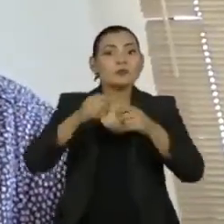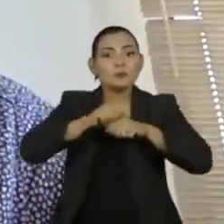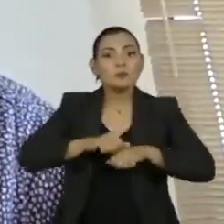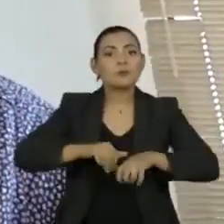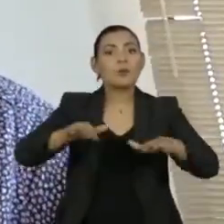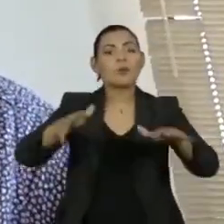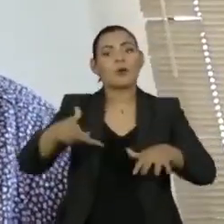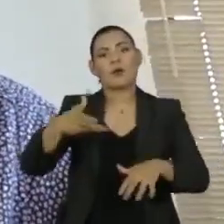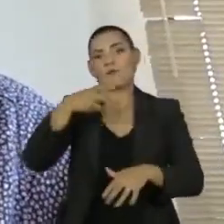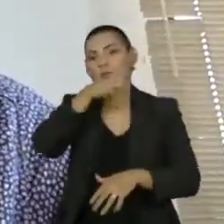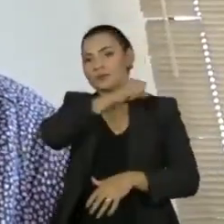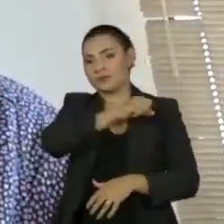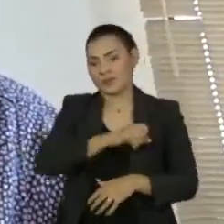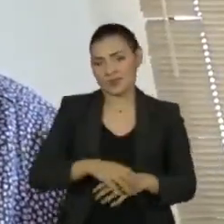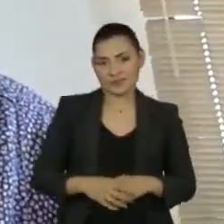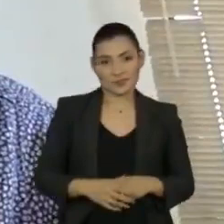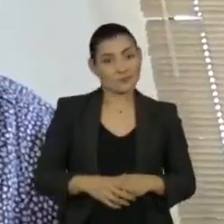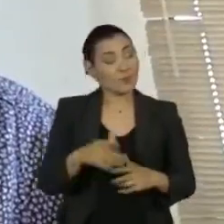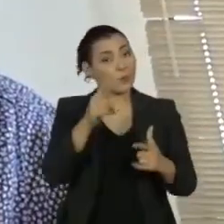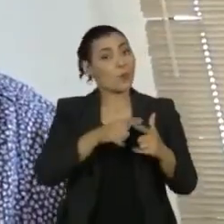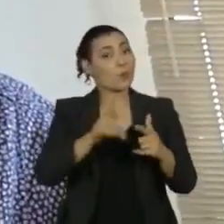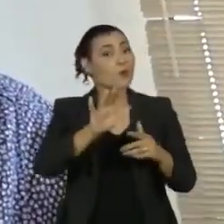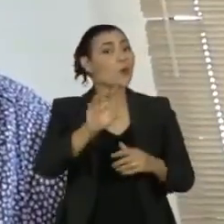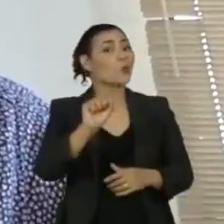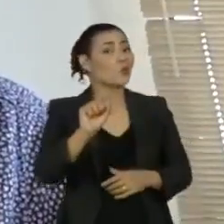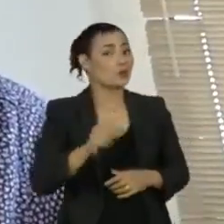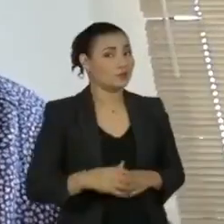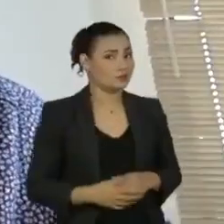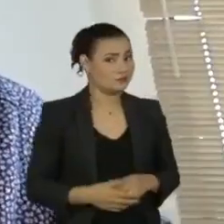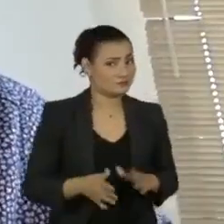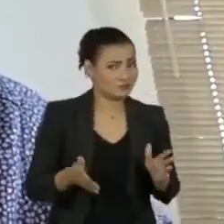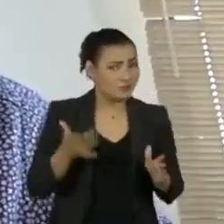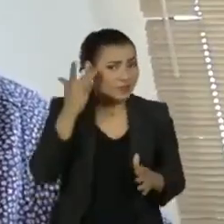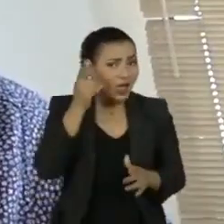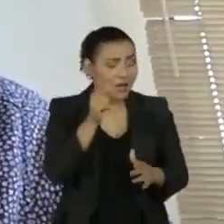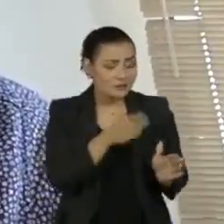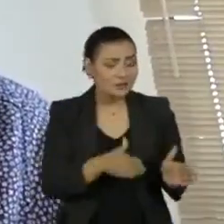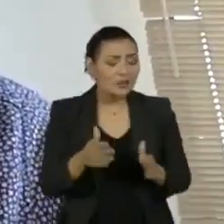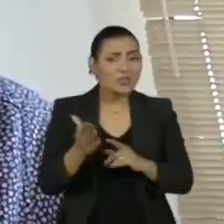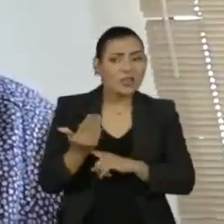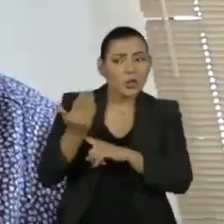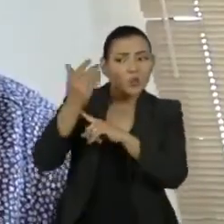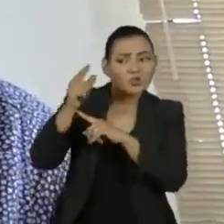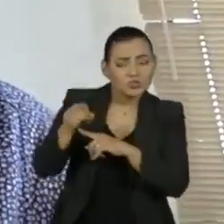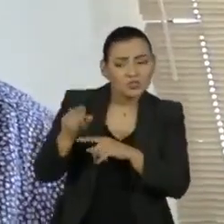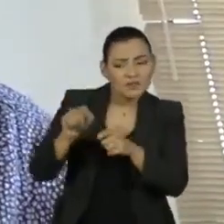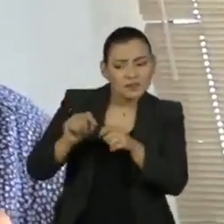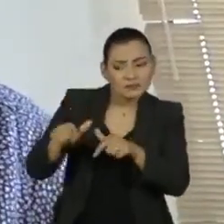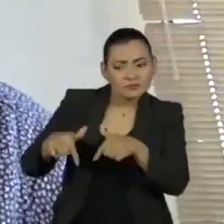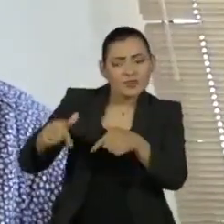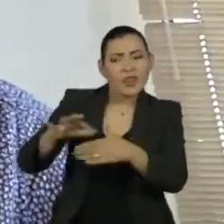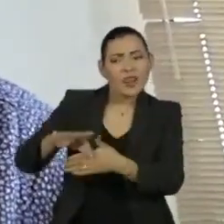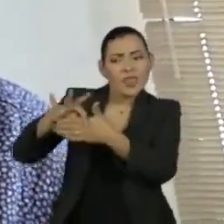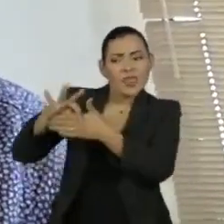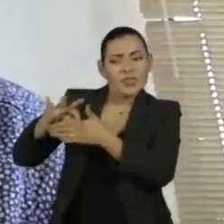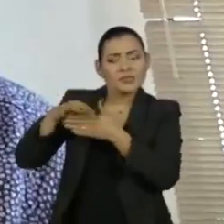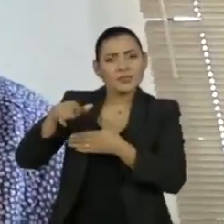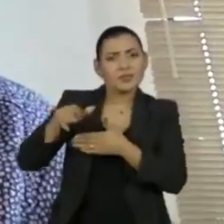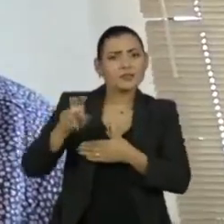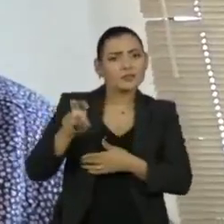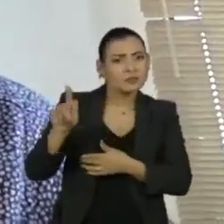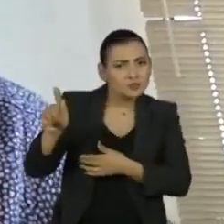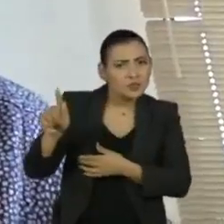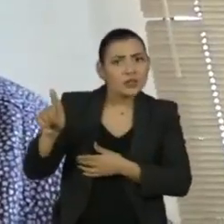muito mais velocidade e o problema é o seguinte: será que os fabricantes dessas tecnologias que estarão utilizando essa